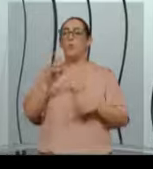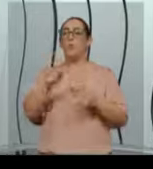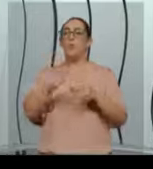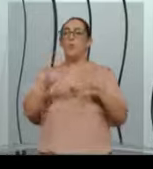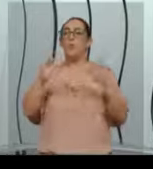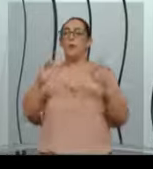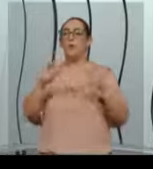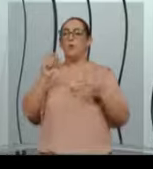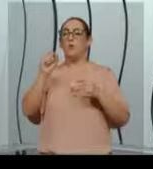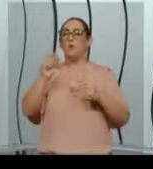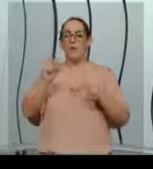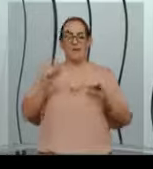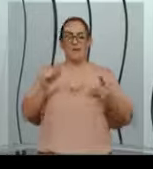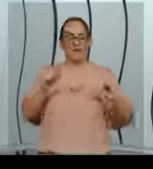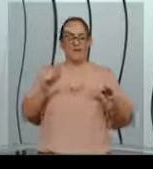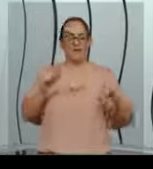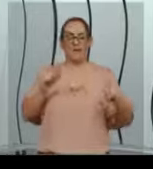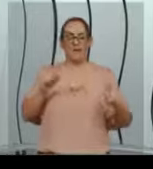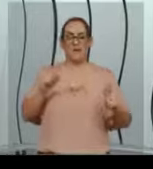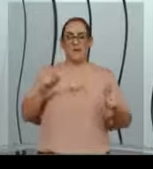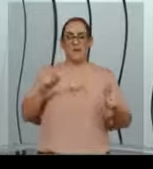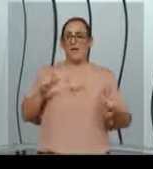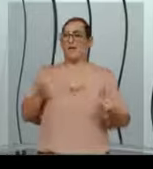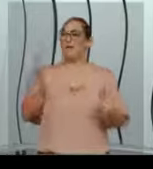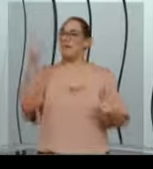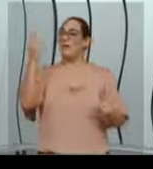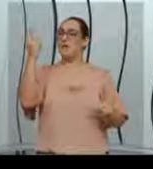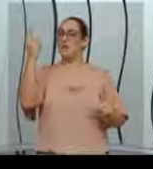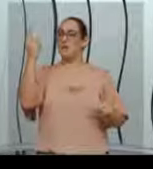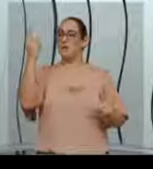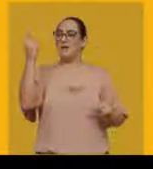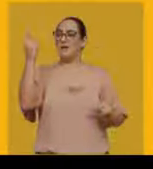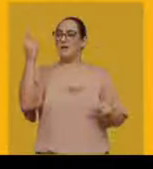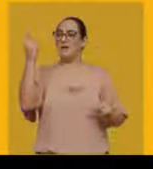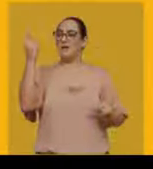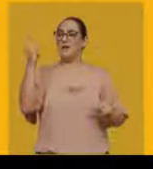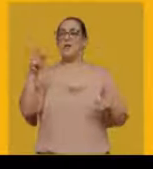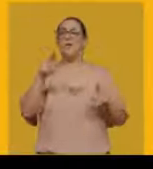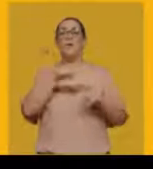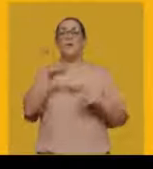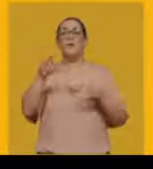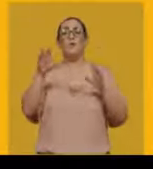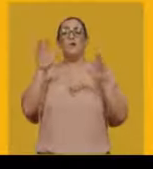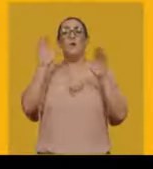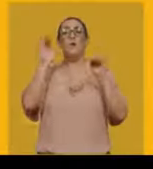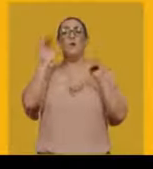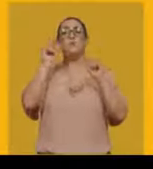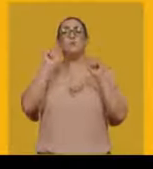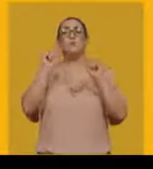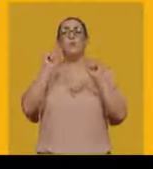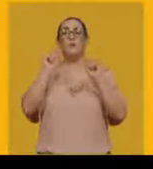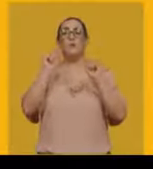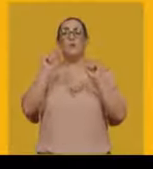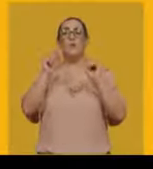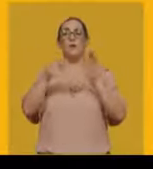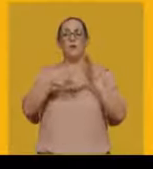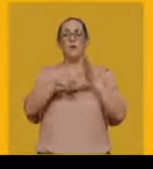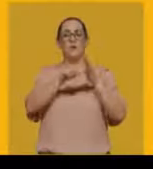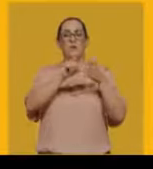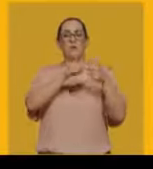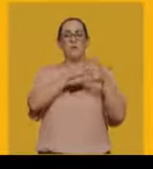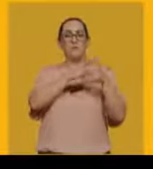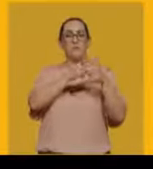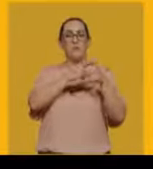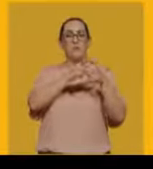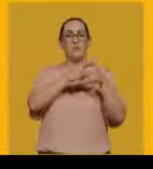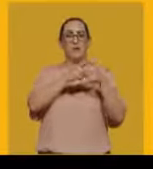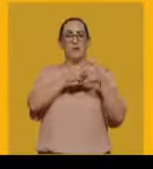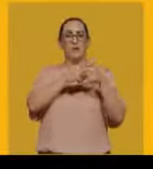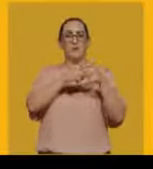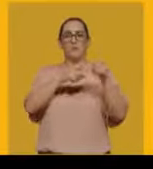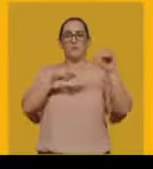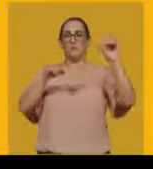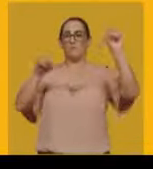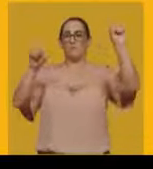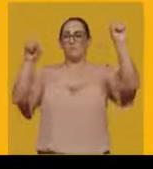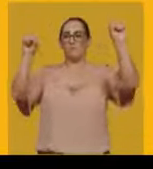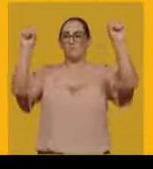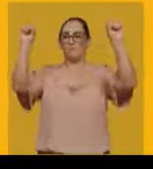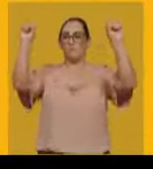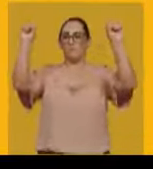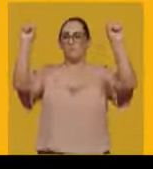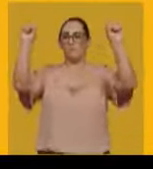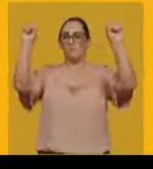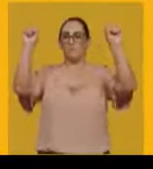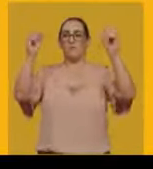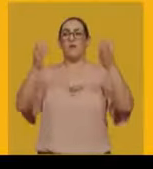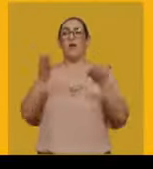os números atômicos maiores estão juntos, estão na mesma linha, enquanto que na outra molécula eles estão separados.